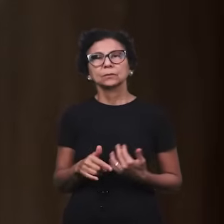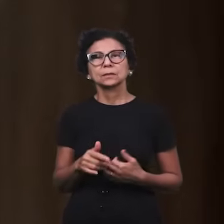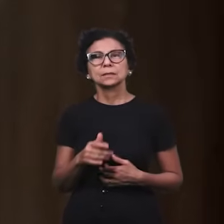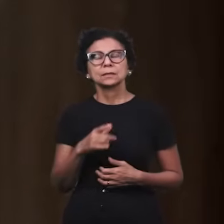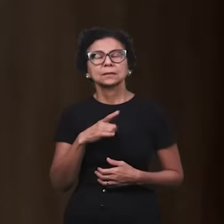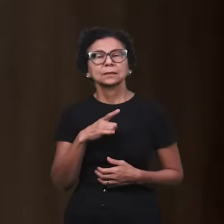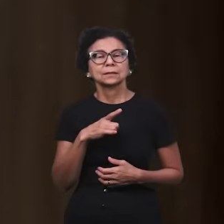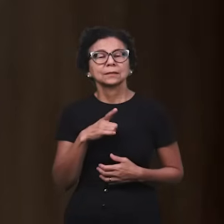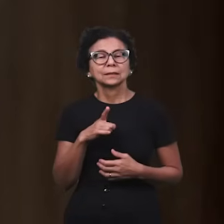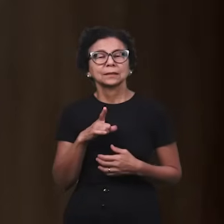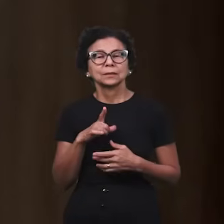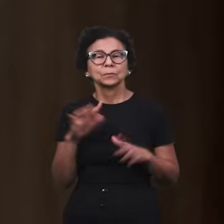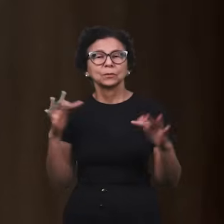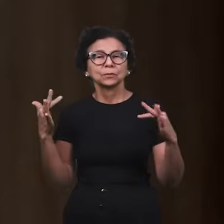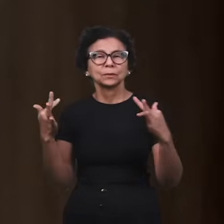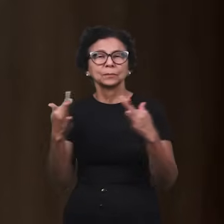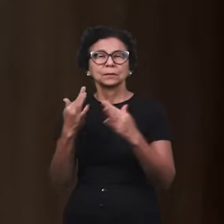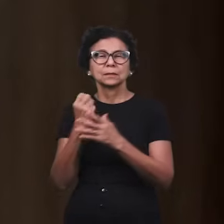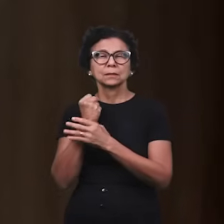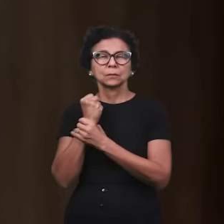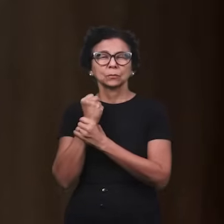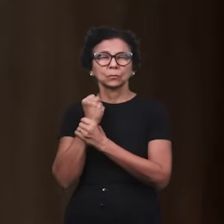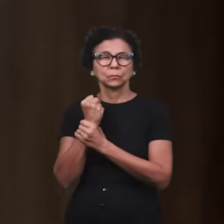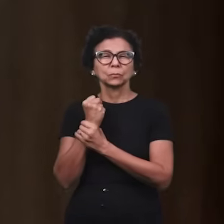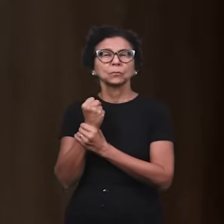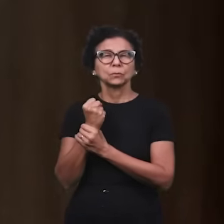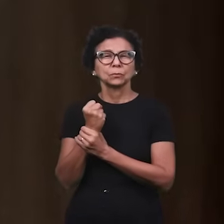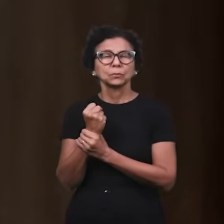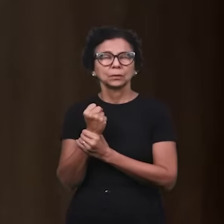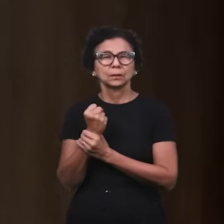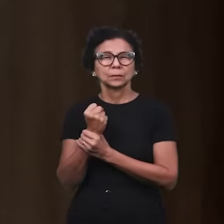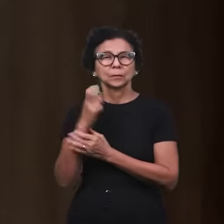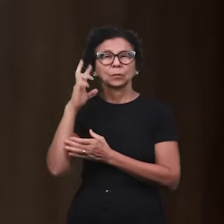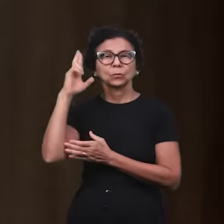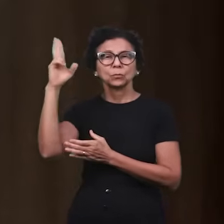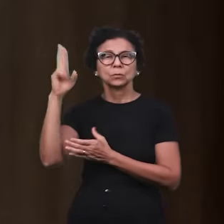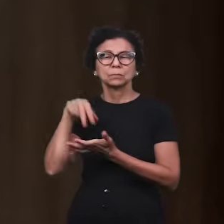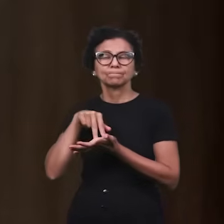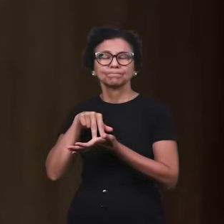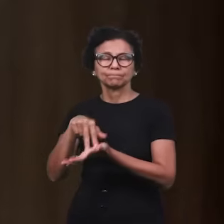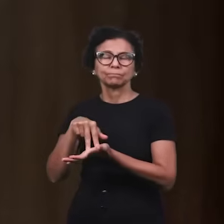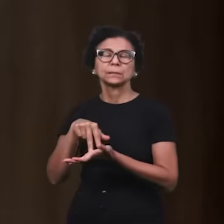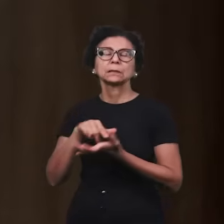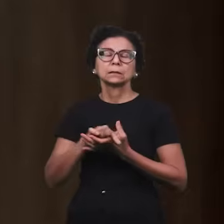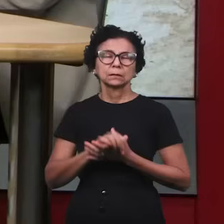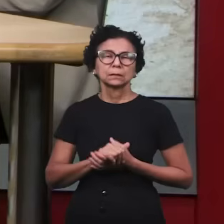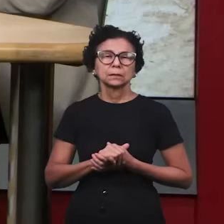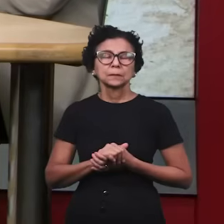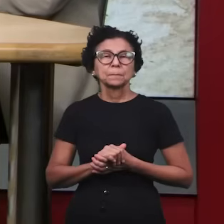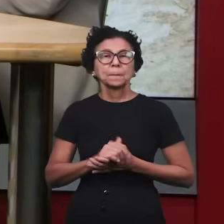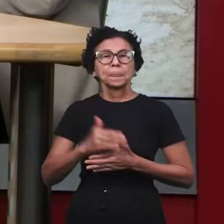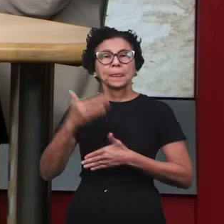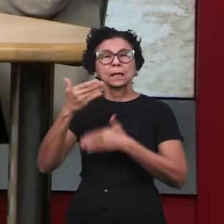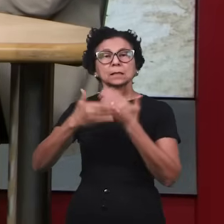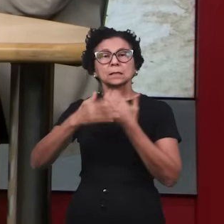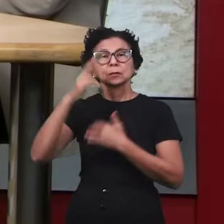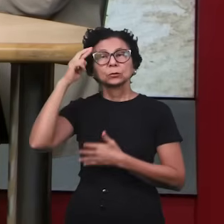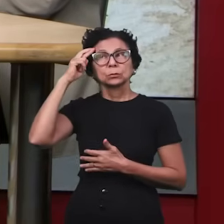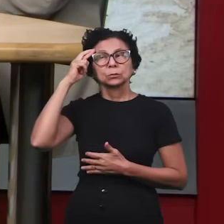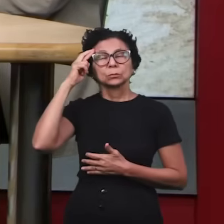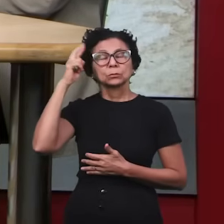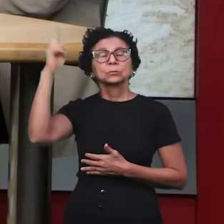casa, é você ter a sua família numa cidade forte. O Senhor é uma cidade forte. Muito bom. A presença do